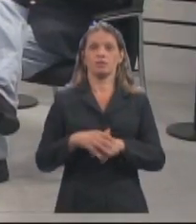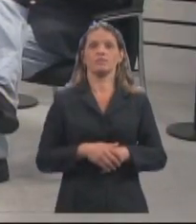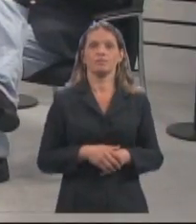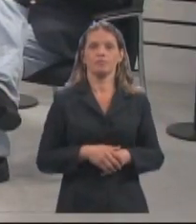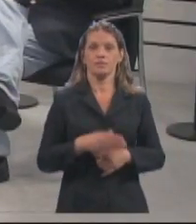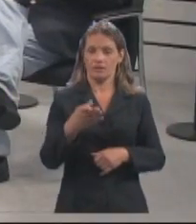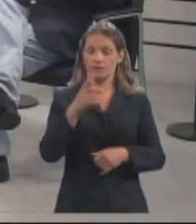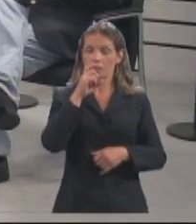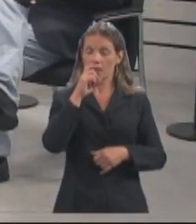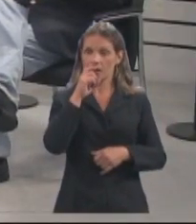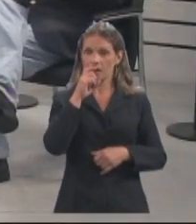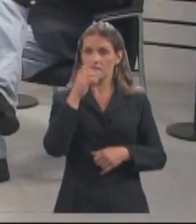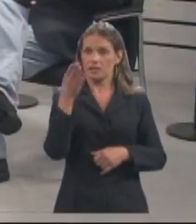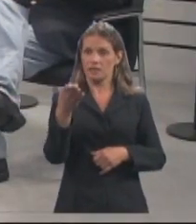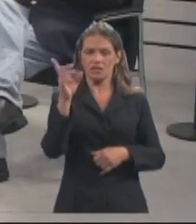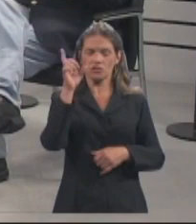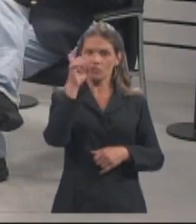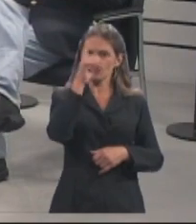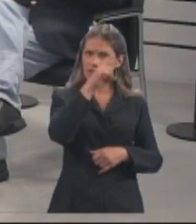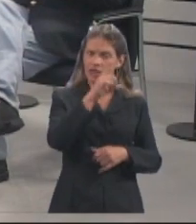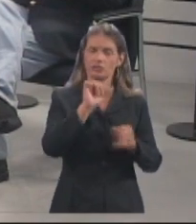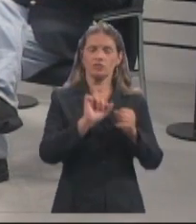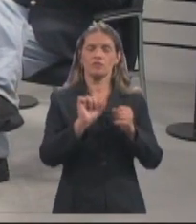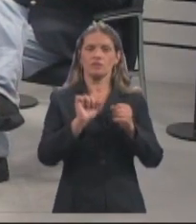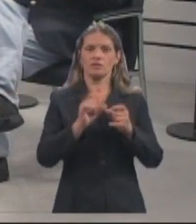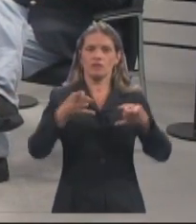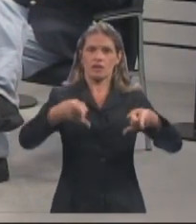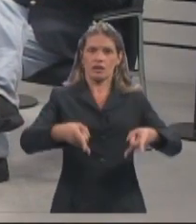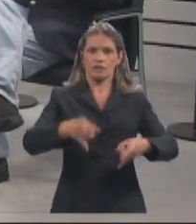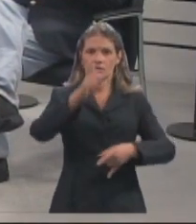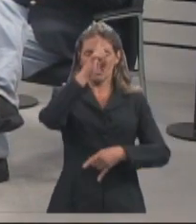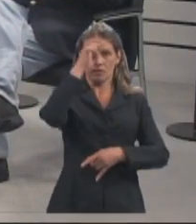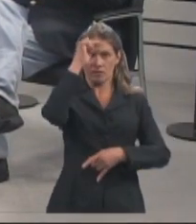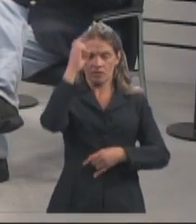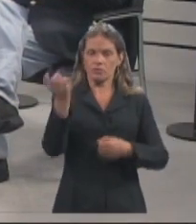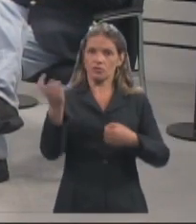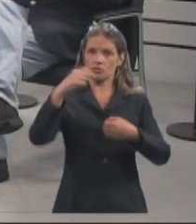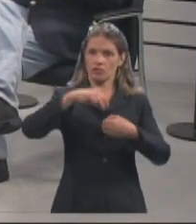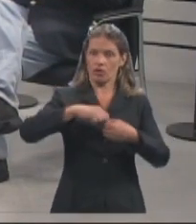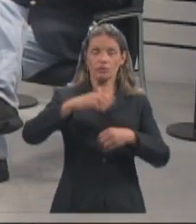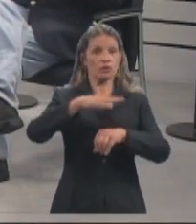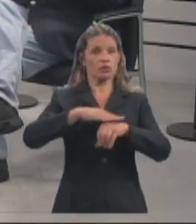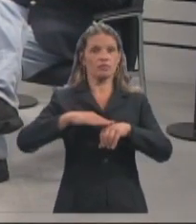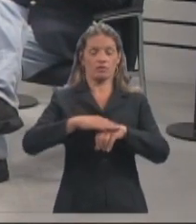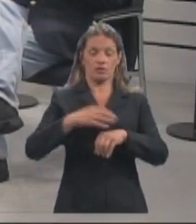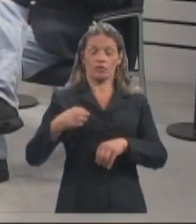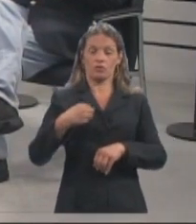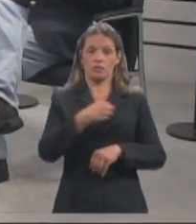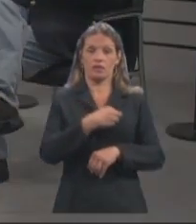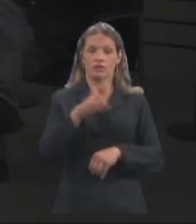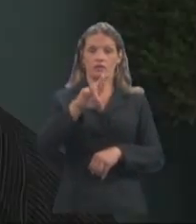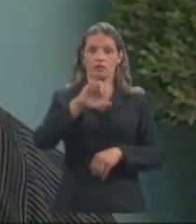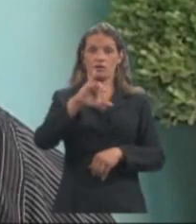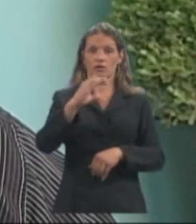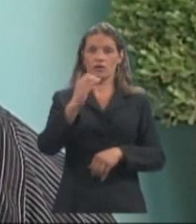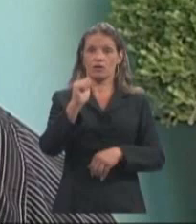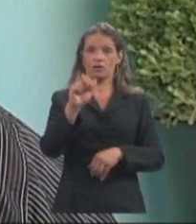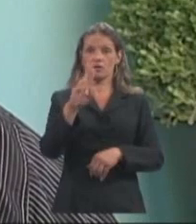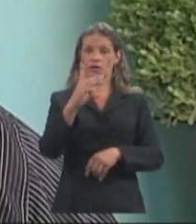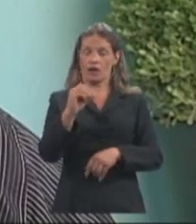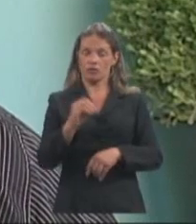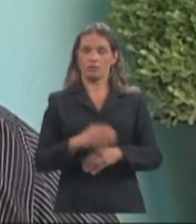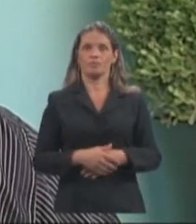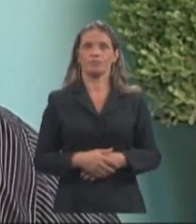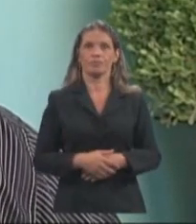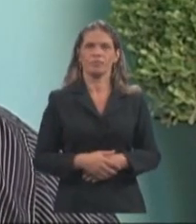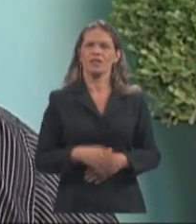dificuldade em fazer essa internação e daqui a pouco a gente volta aqui pro estúdio para conversar com o Dr Ricardo Nogueira teve uma vez